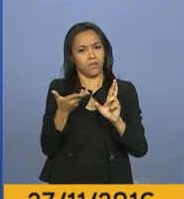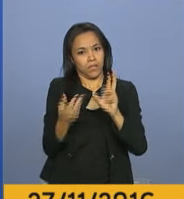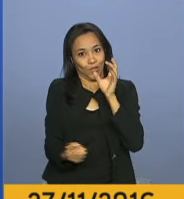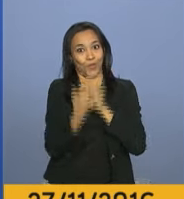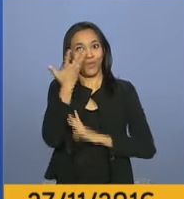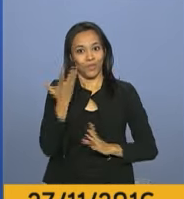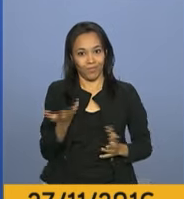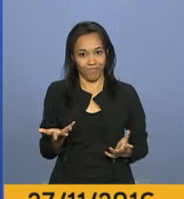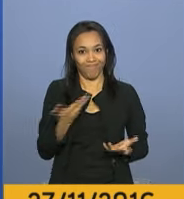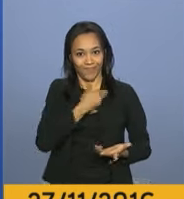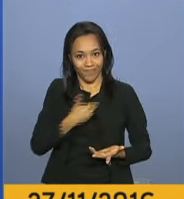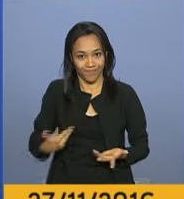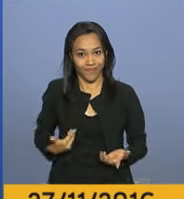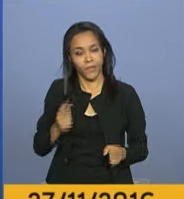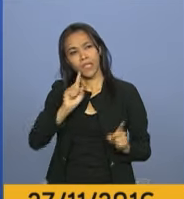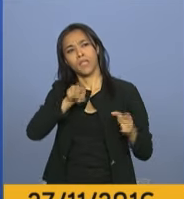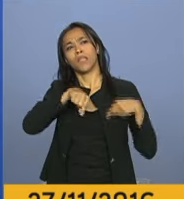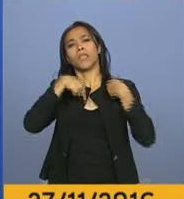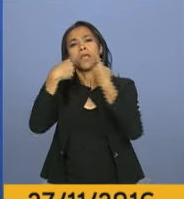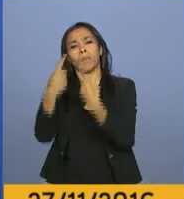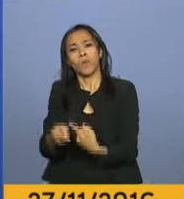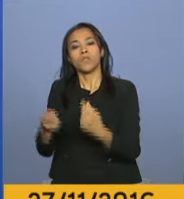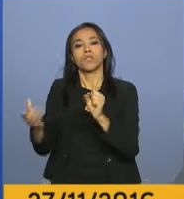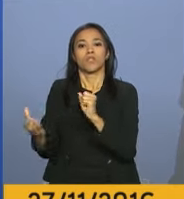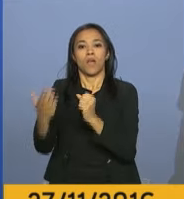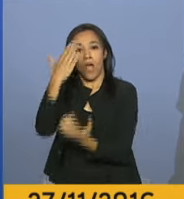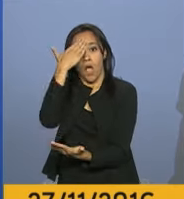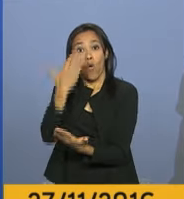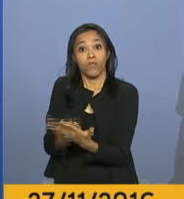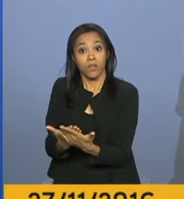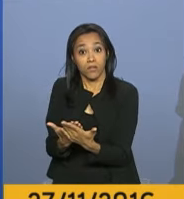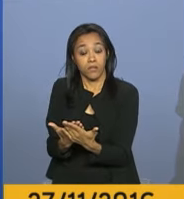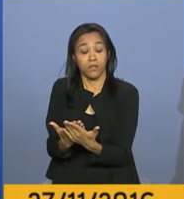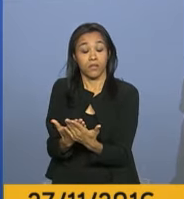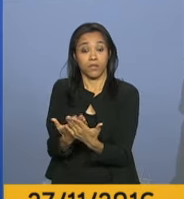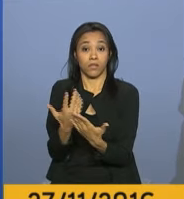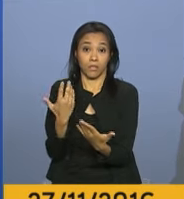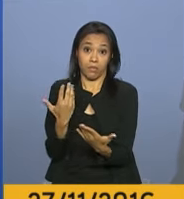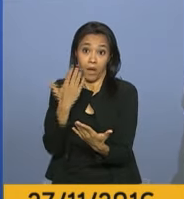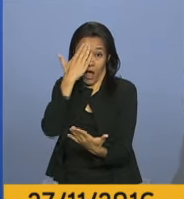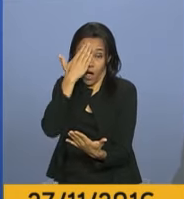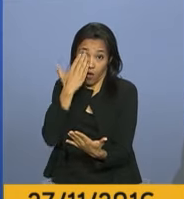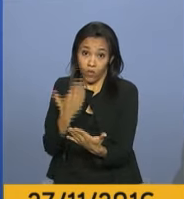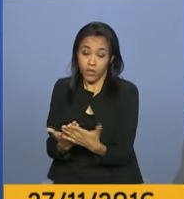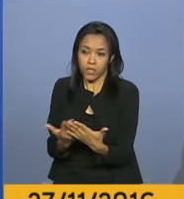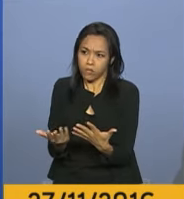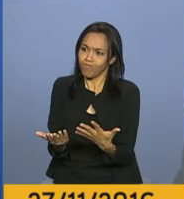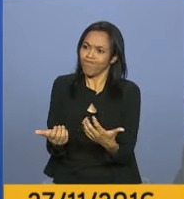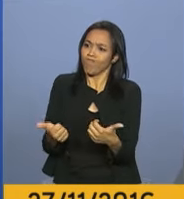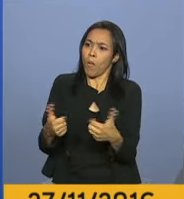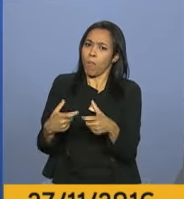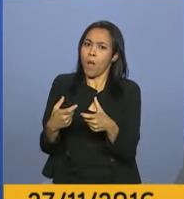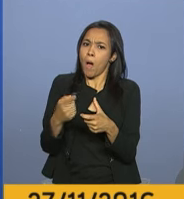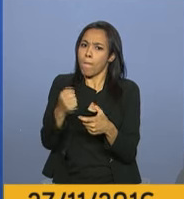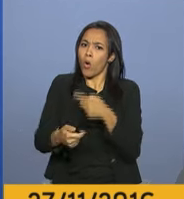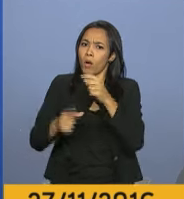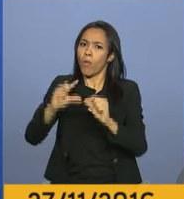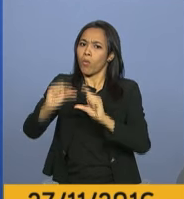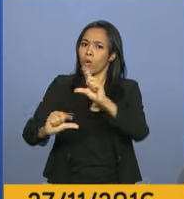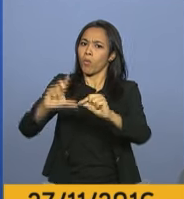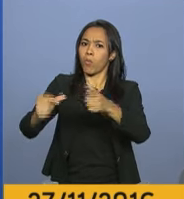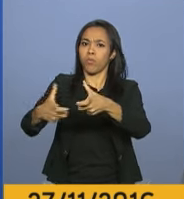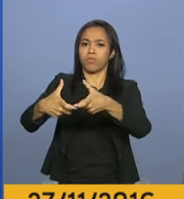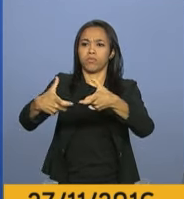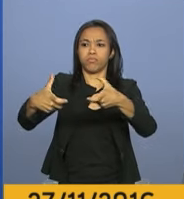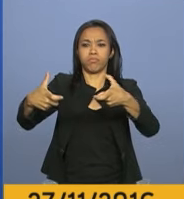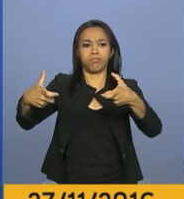nasceu. Mas depois é preciso vir a confiança, que até a confiança vem crescendo pouco a pouco, paulatinamente,